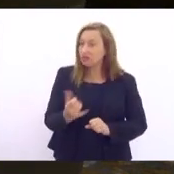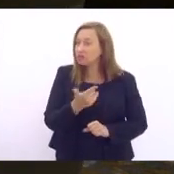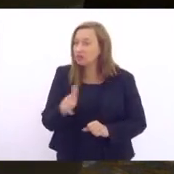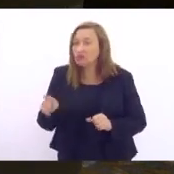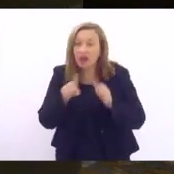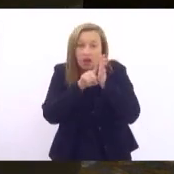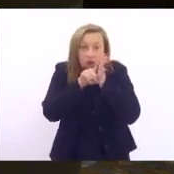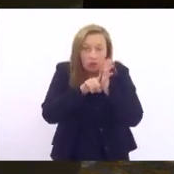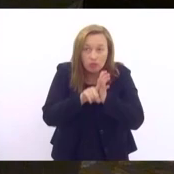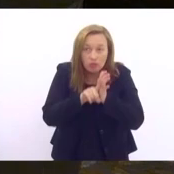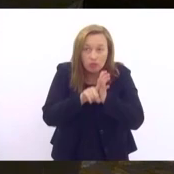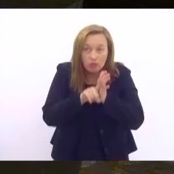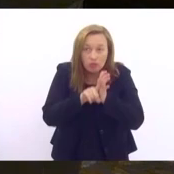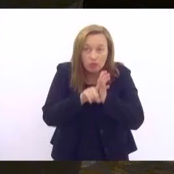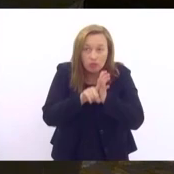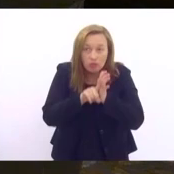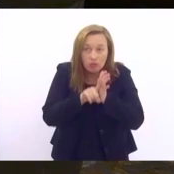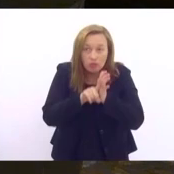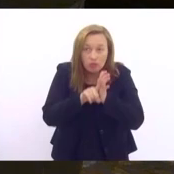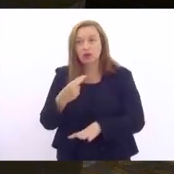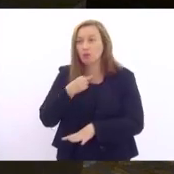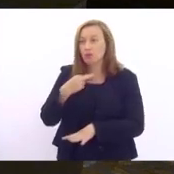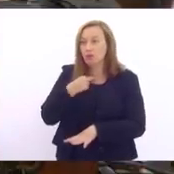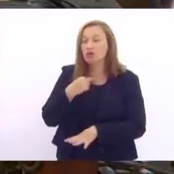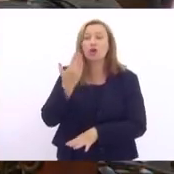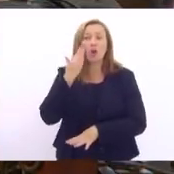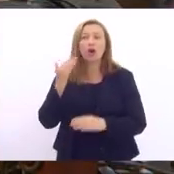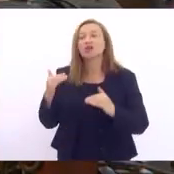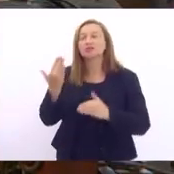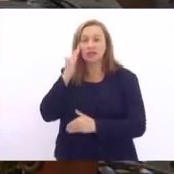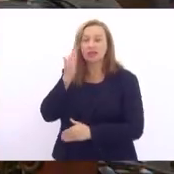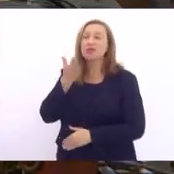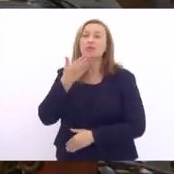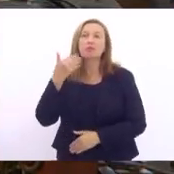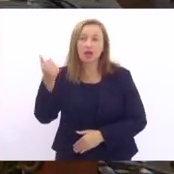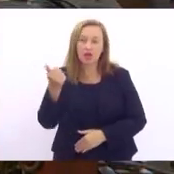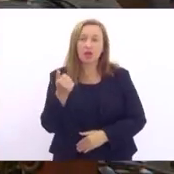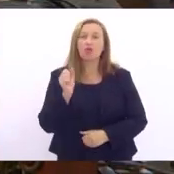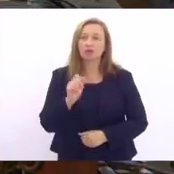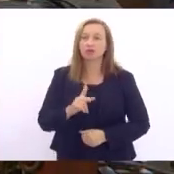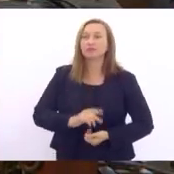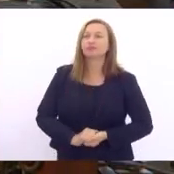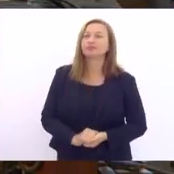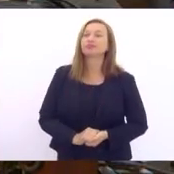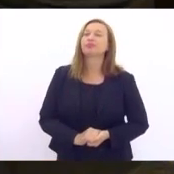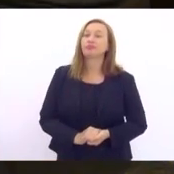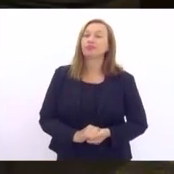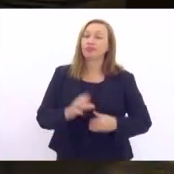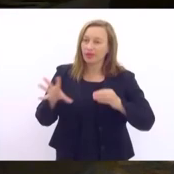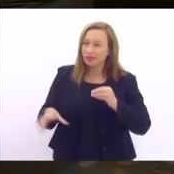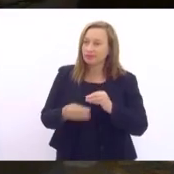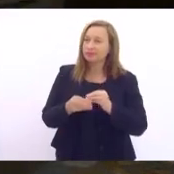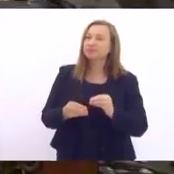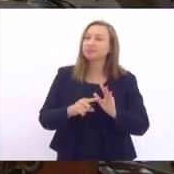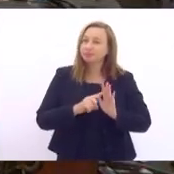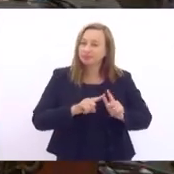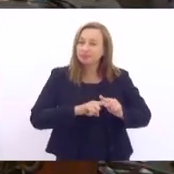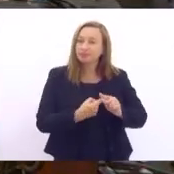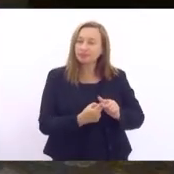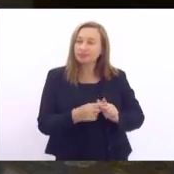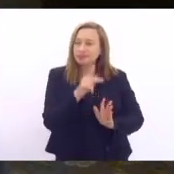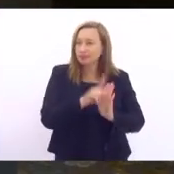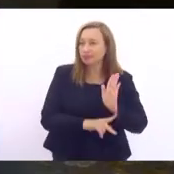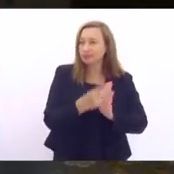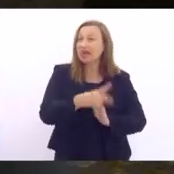Eu acho que esse entendimento é o melhor. Tenho certeza que Vossa Excelência vai complementar e ajustar o projeto de Rosenberg. Se for possível. E nós vamos trazer